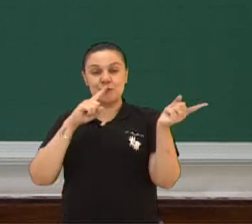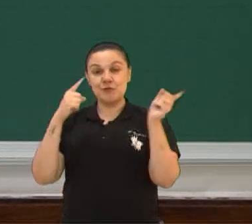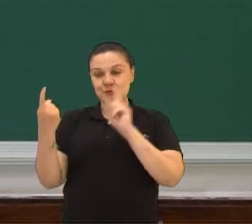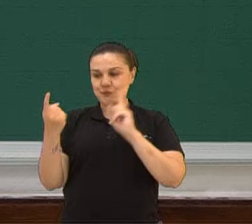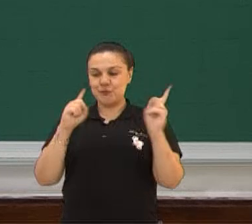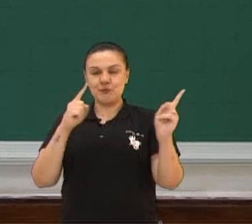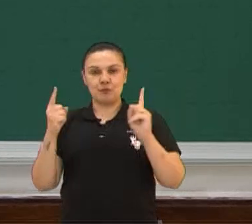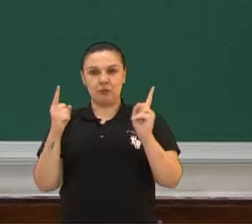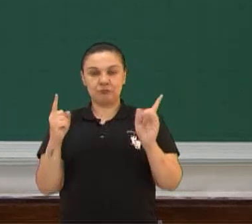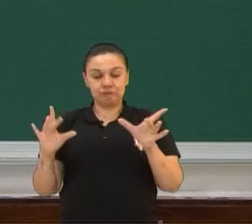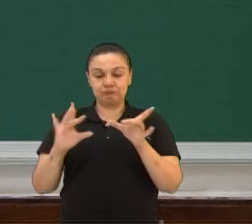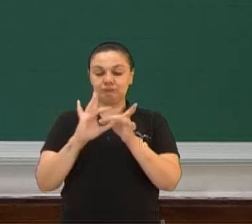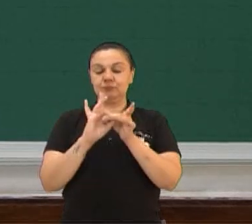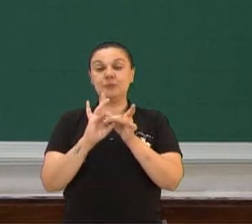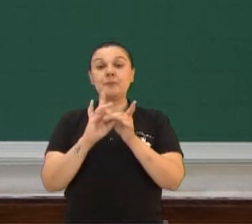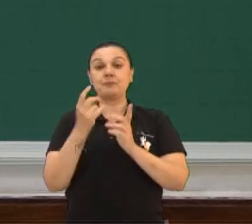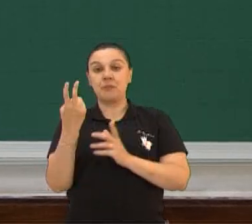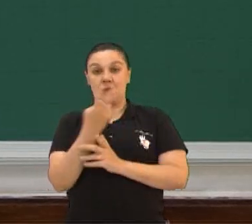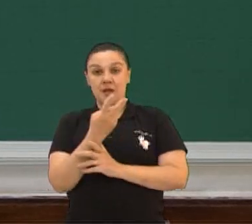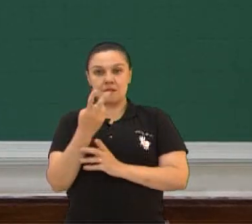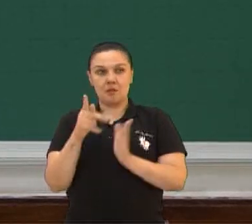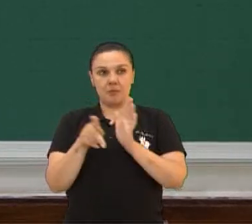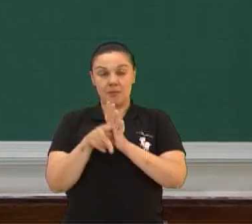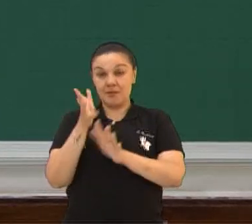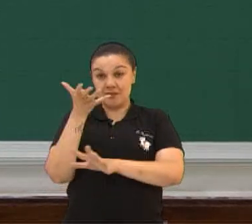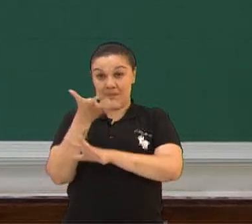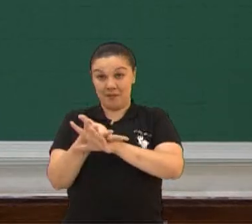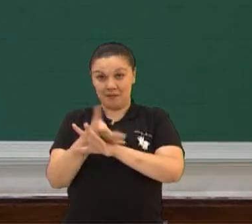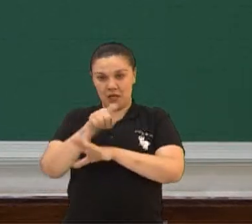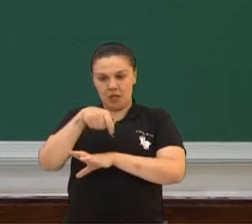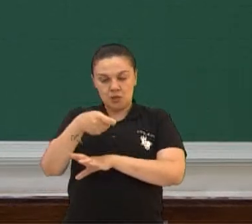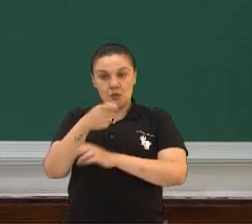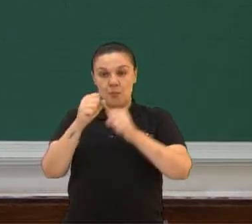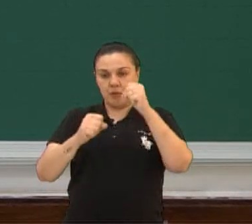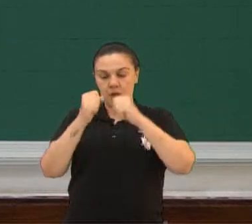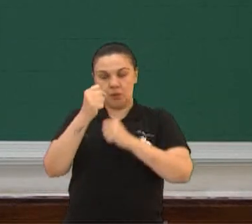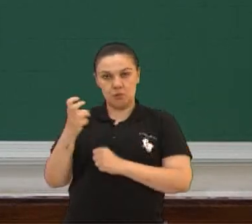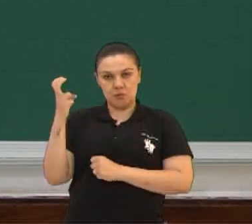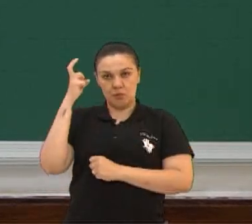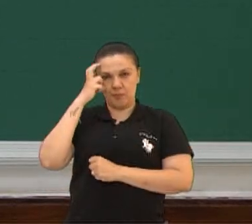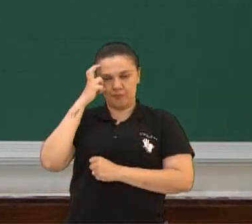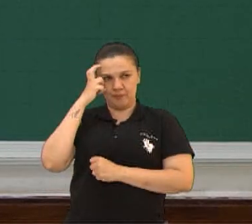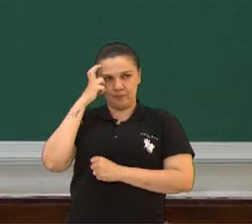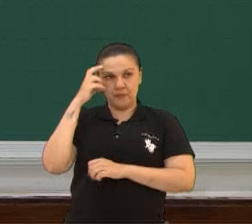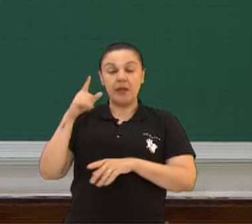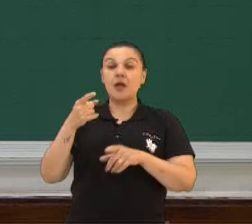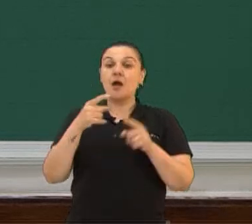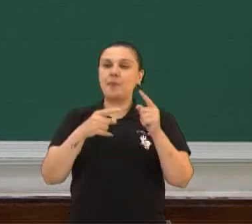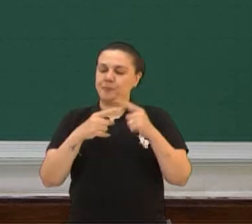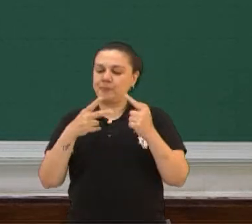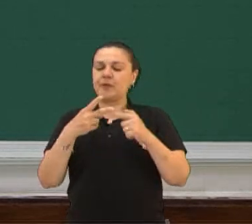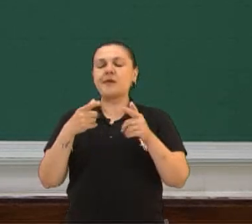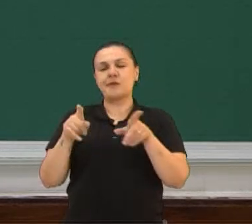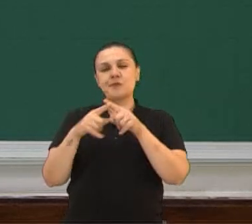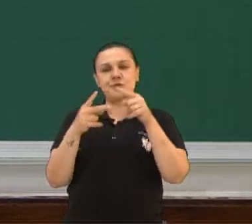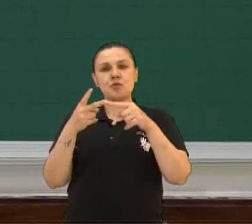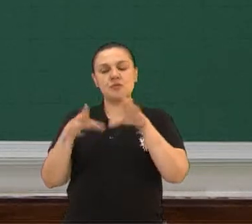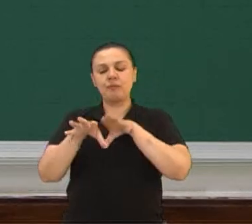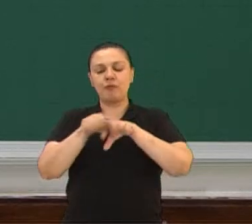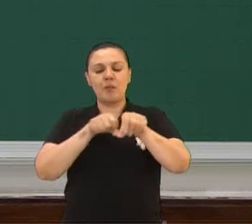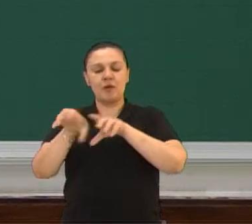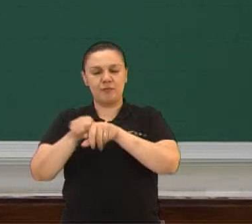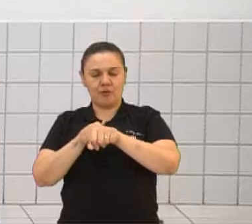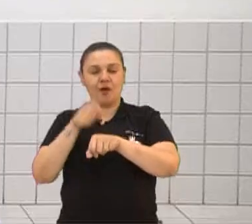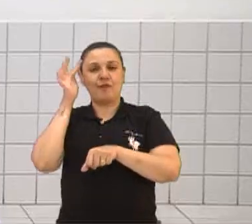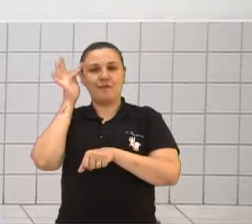filosofia e sociologia complementam essa visão. Esses autores eles eram na maior parte do tempo filósofos e sociólogos, dentre